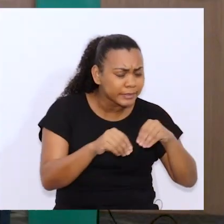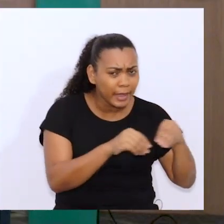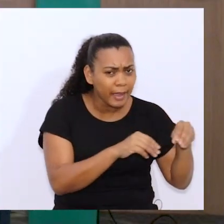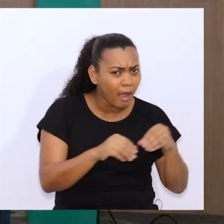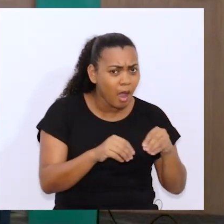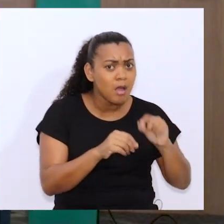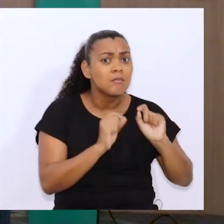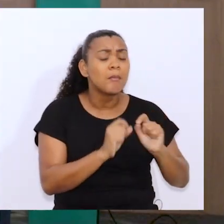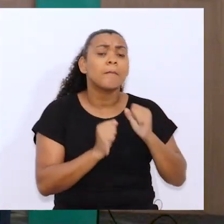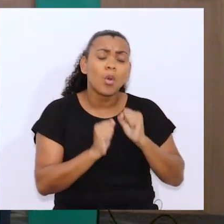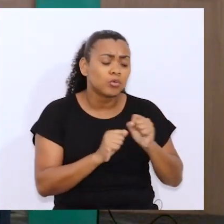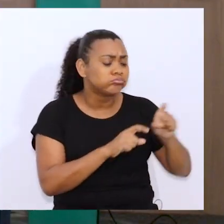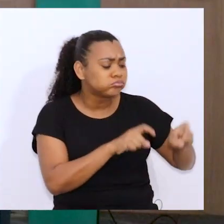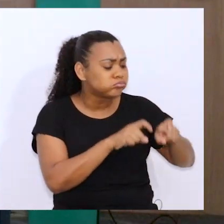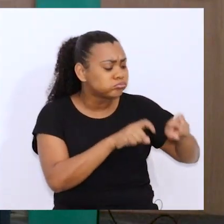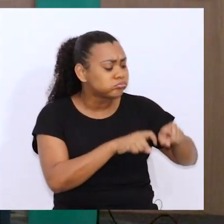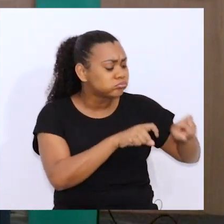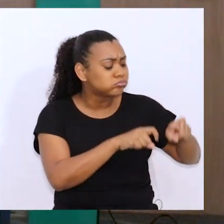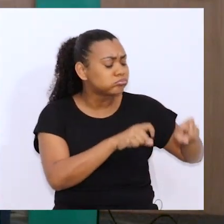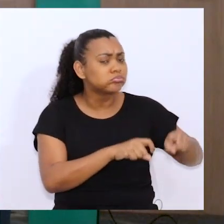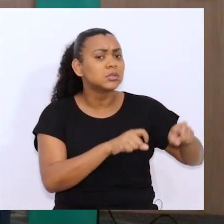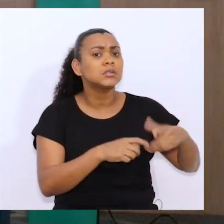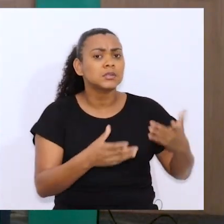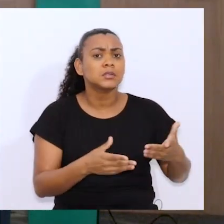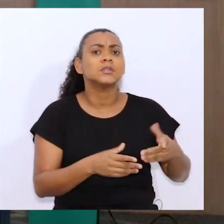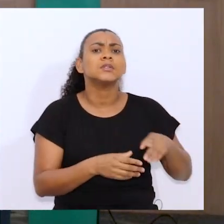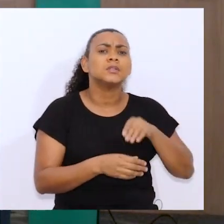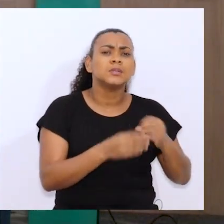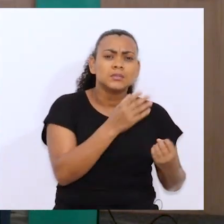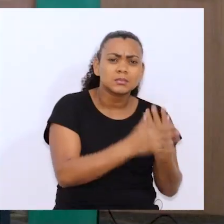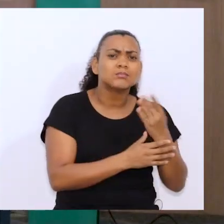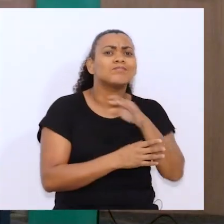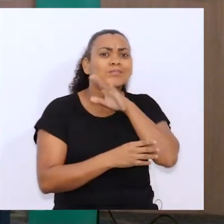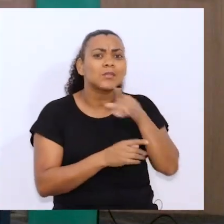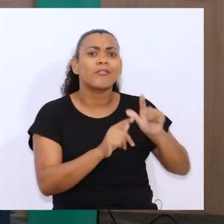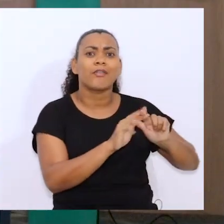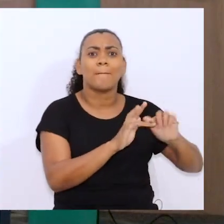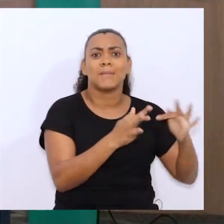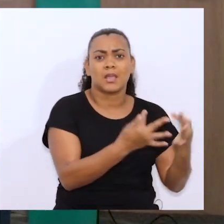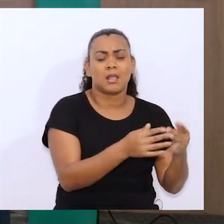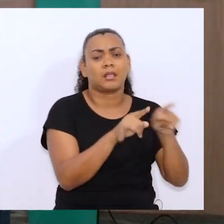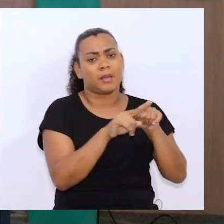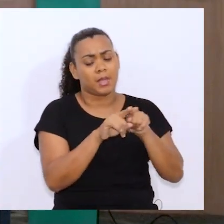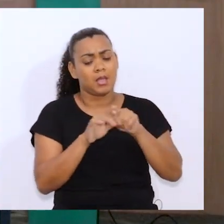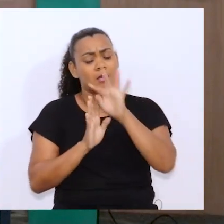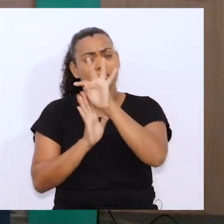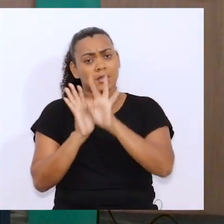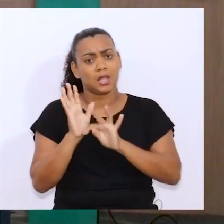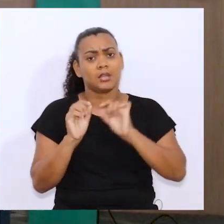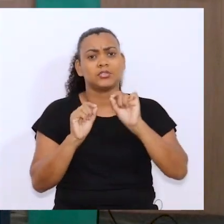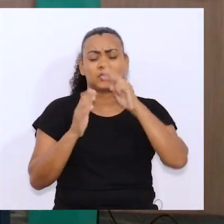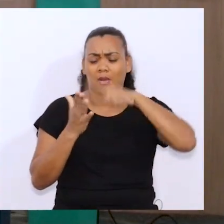possam cultivar, fazer a agricultura e a pecuária familiar. Nós temos aí esse texto